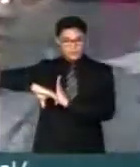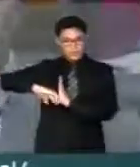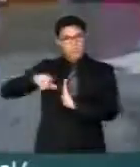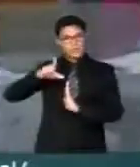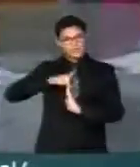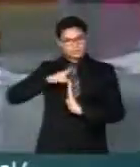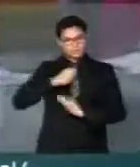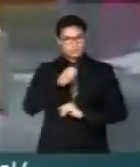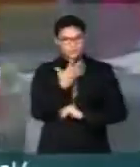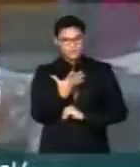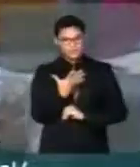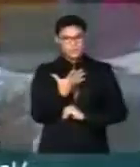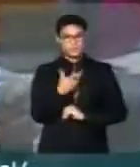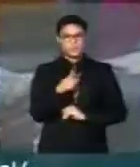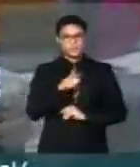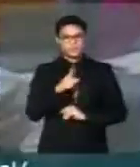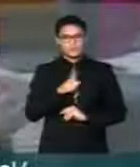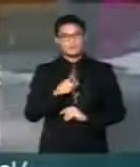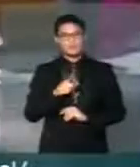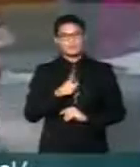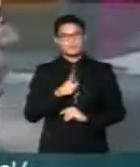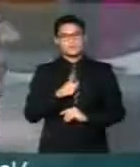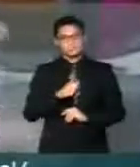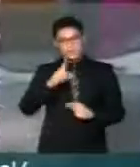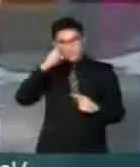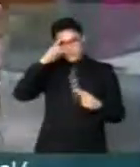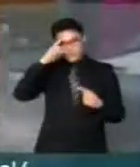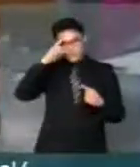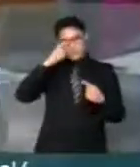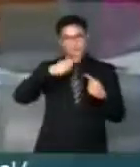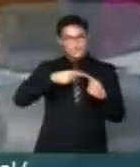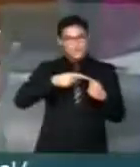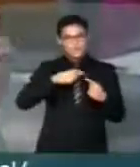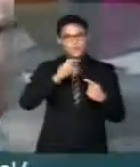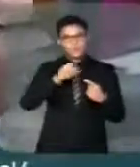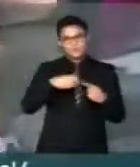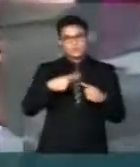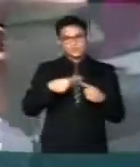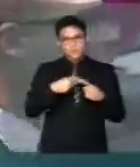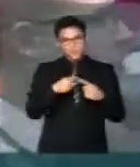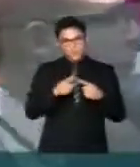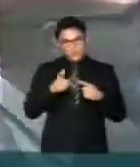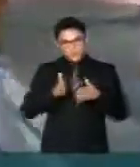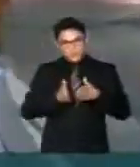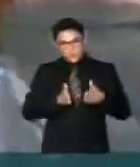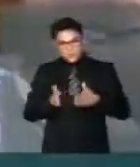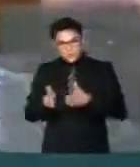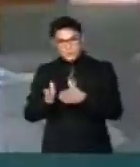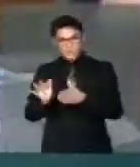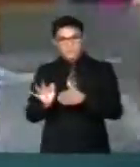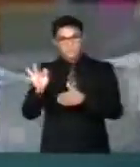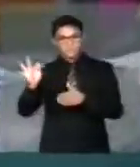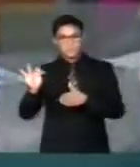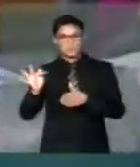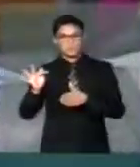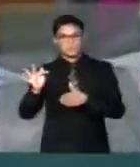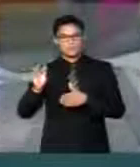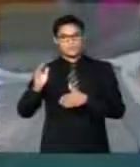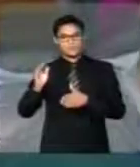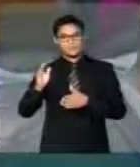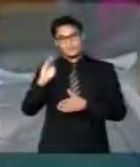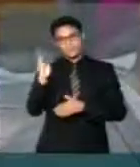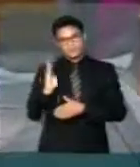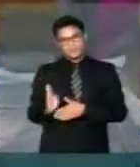estribado especialmente a uma decisão que nos parece saneadora da política brasileira. O Senado, com